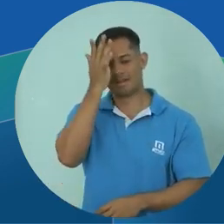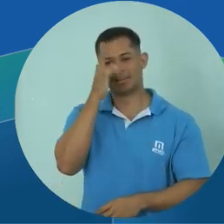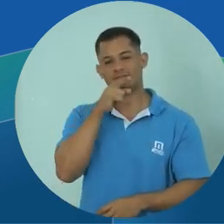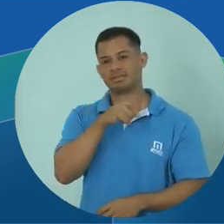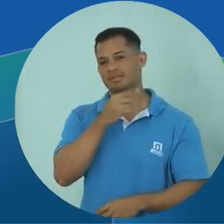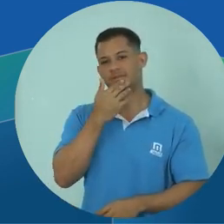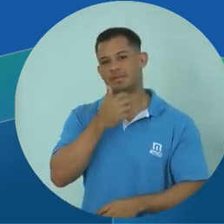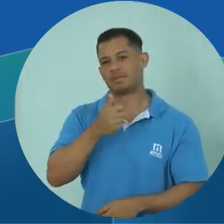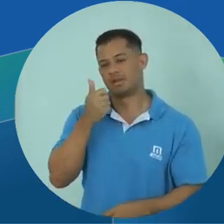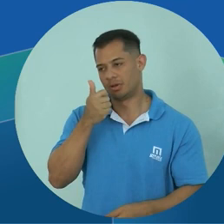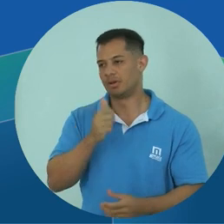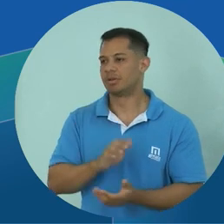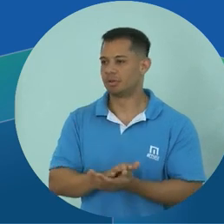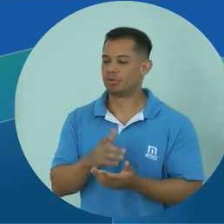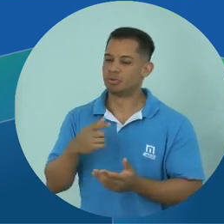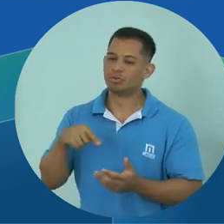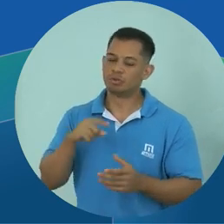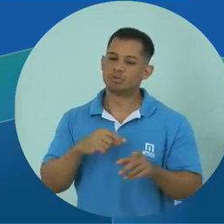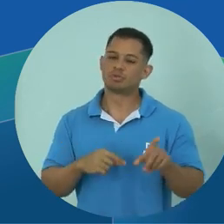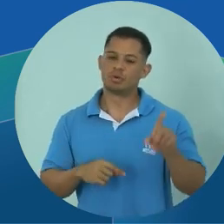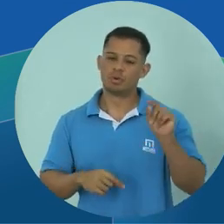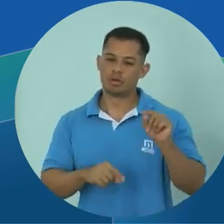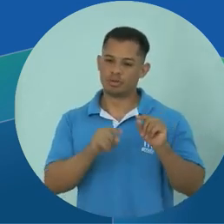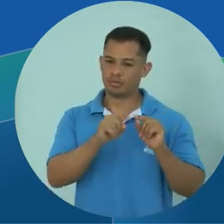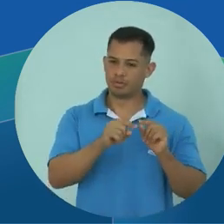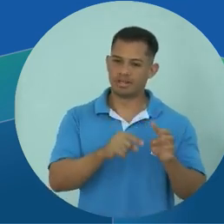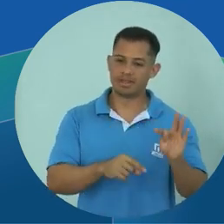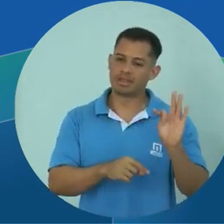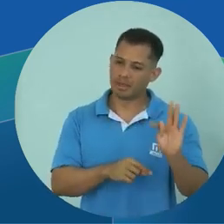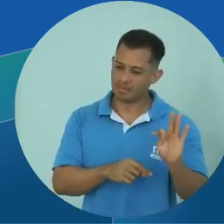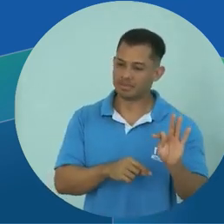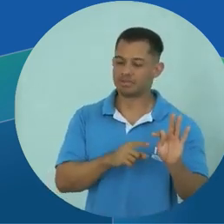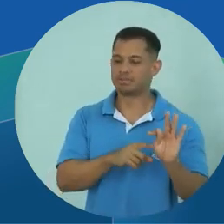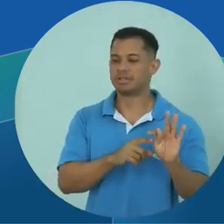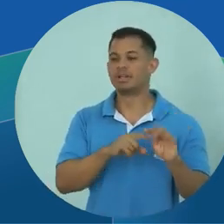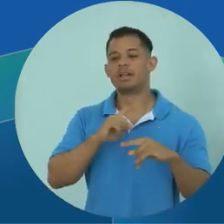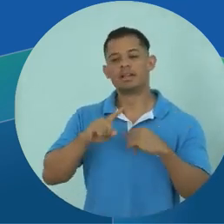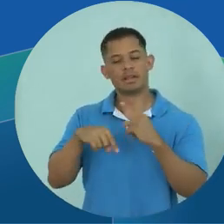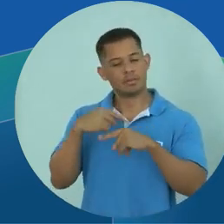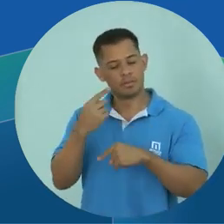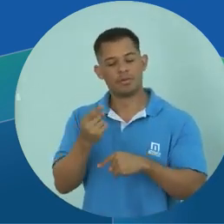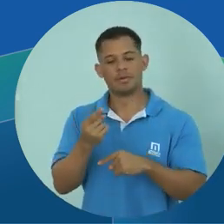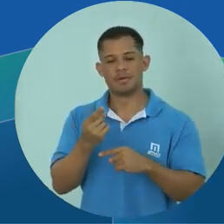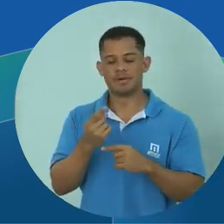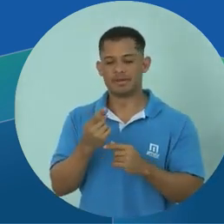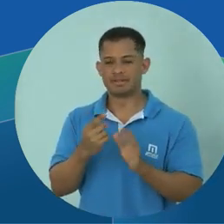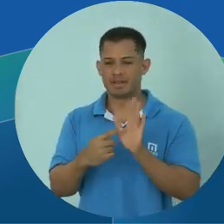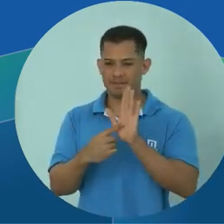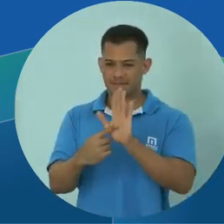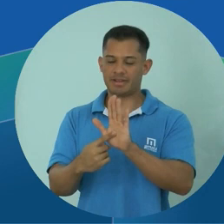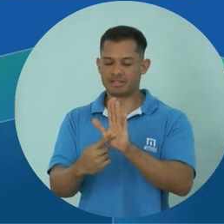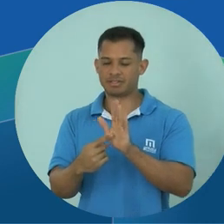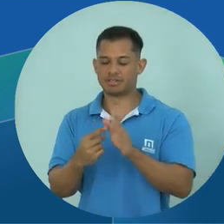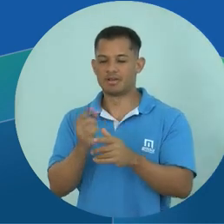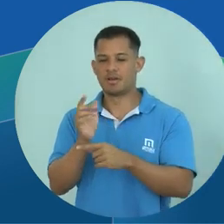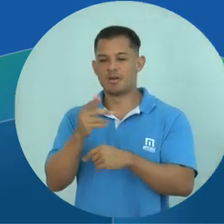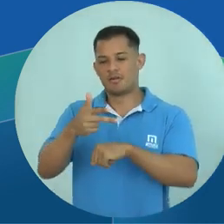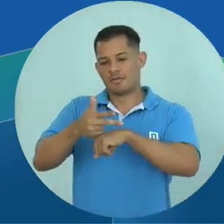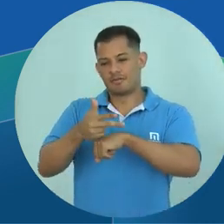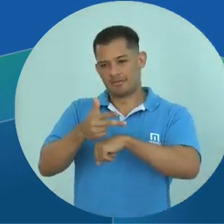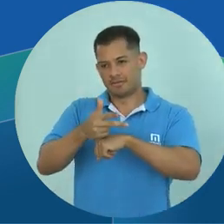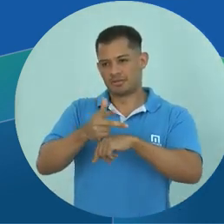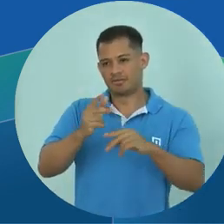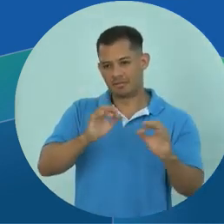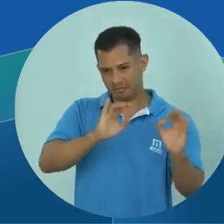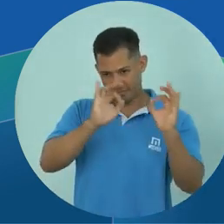Então, acabamos optando pelo sistema trepante. Mais à frente, a gente tem uma animação que mostra, não sei se todos aqui